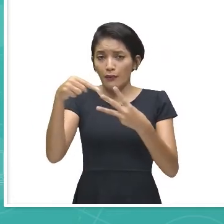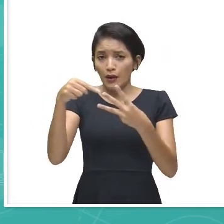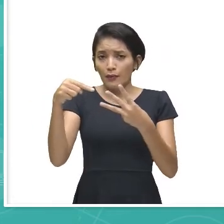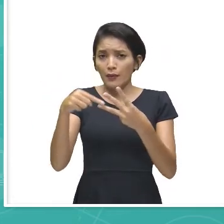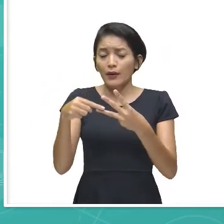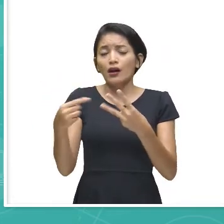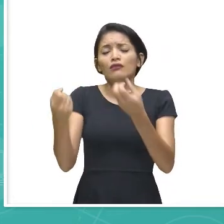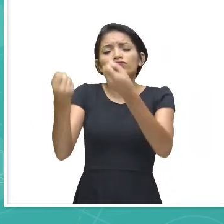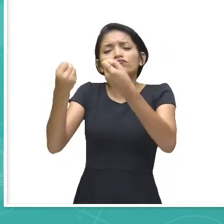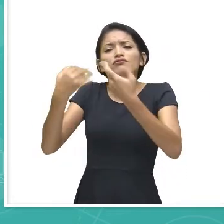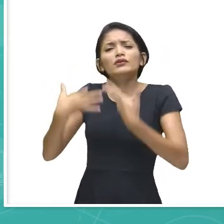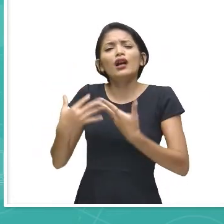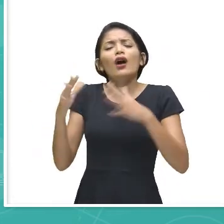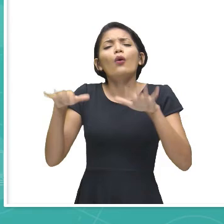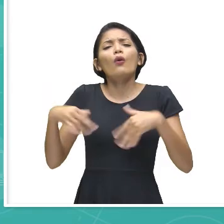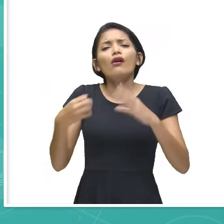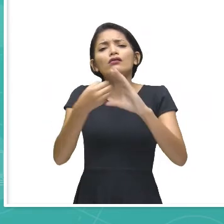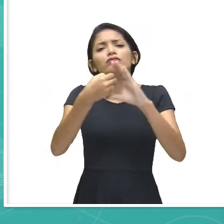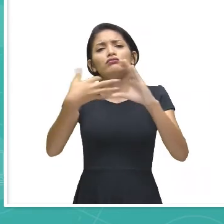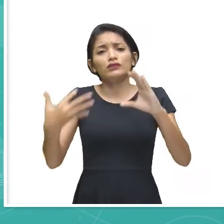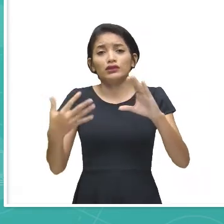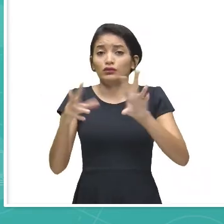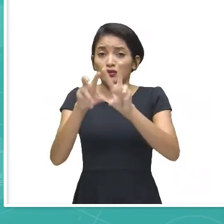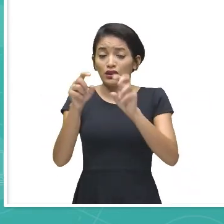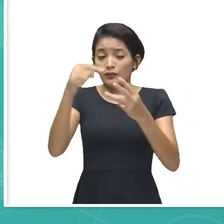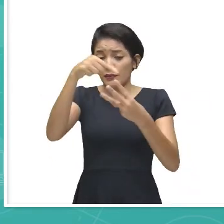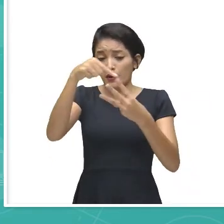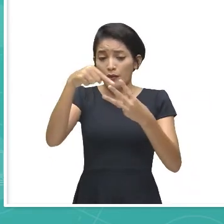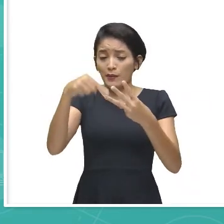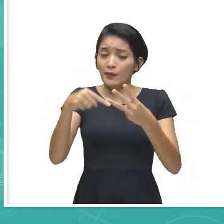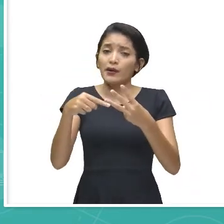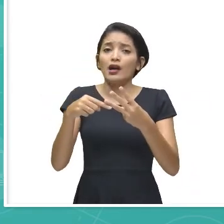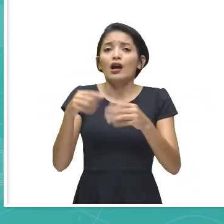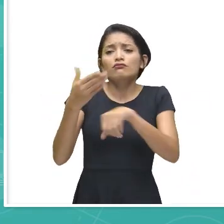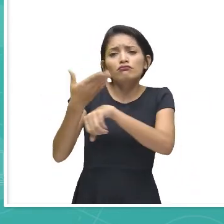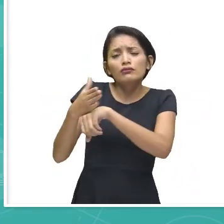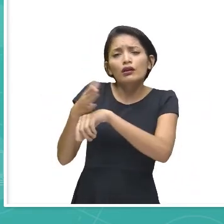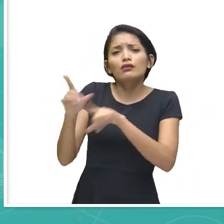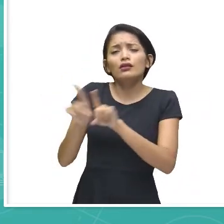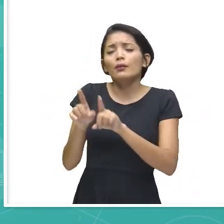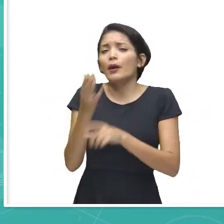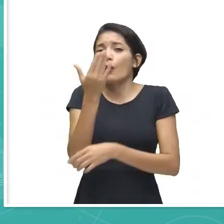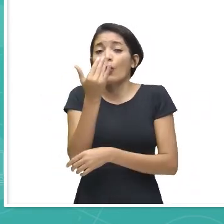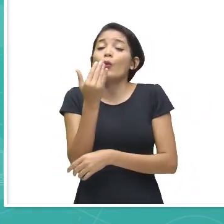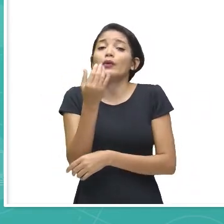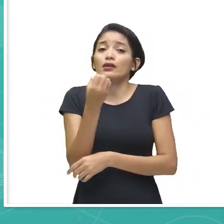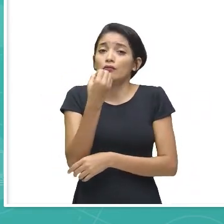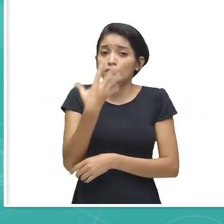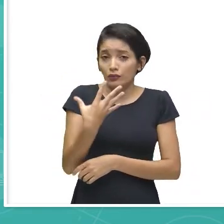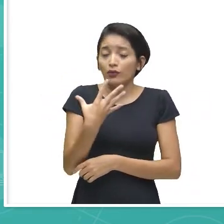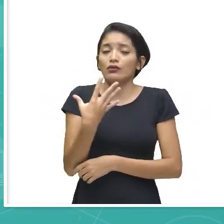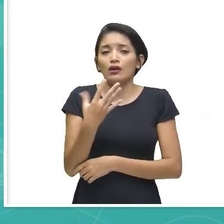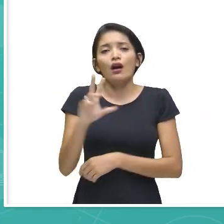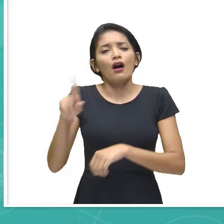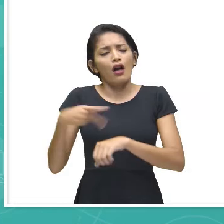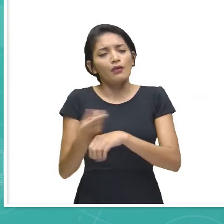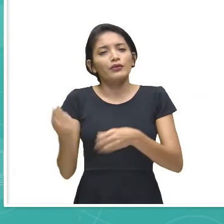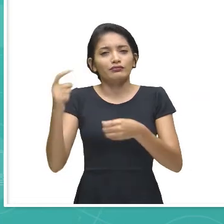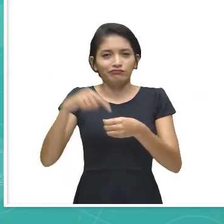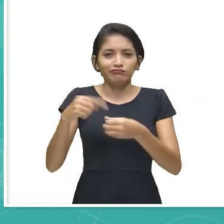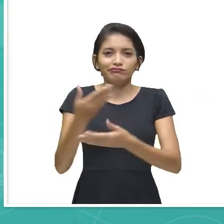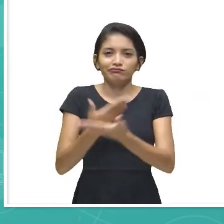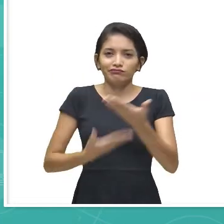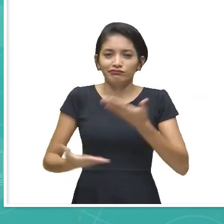me falar características sobre eles, tá? Tipo de treinamento e alimentação adequada. Daqui a pouquinho a gente volta para